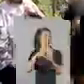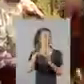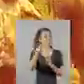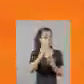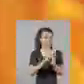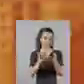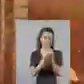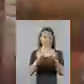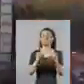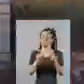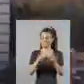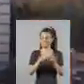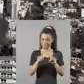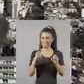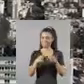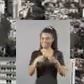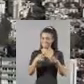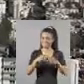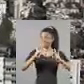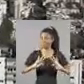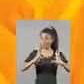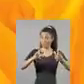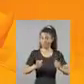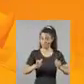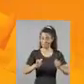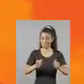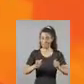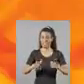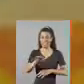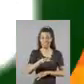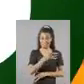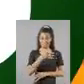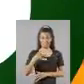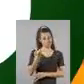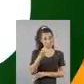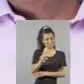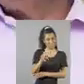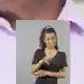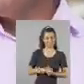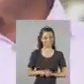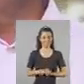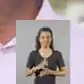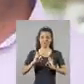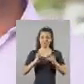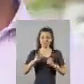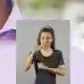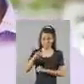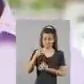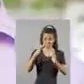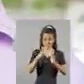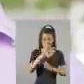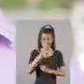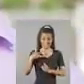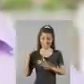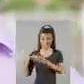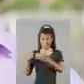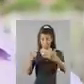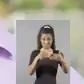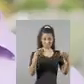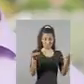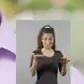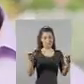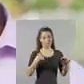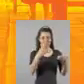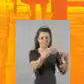para o seu bairro, mas também para a cidade inteira. Saúde é 15. Eu vou reabrir todos os 7 postos de saúde